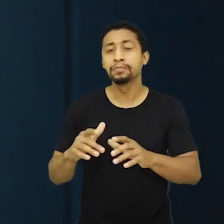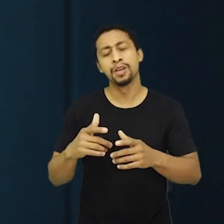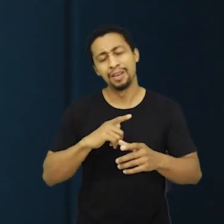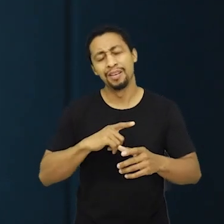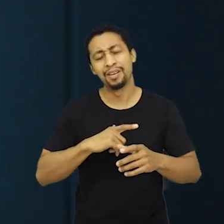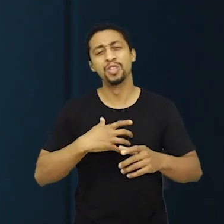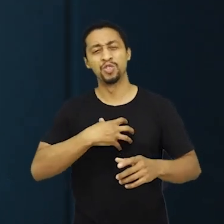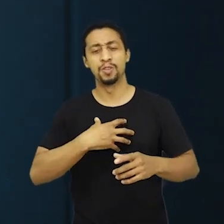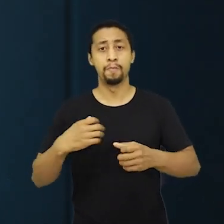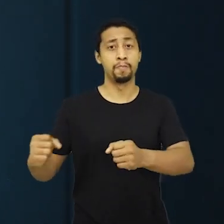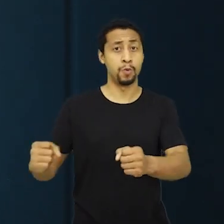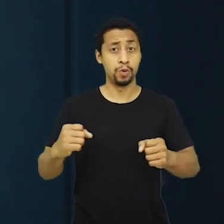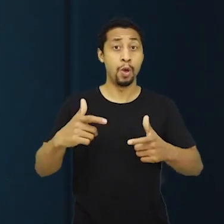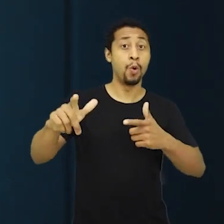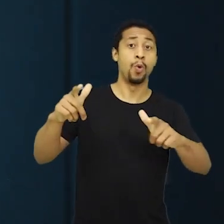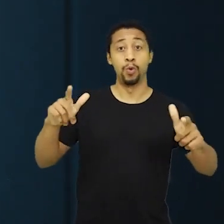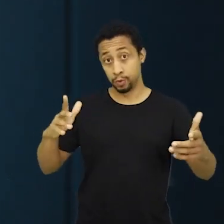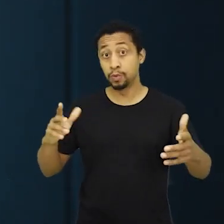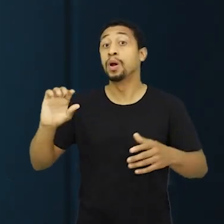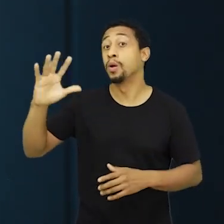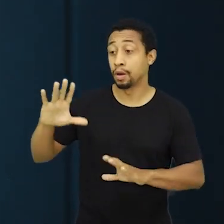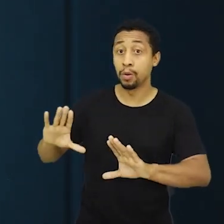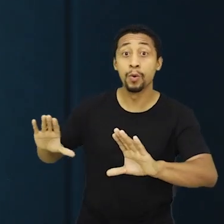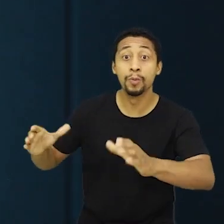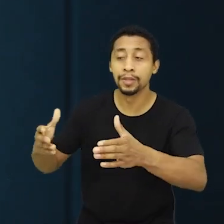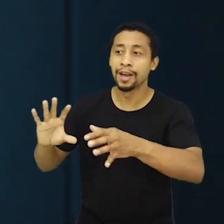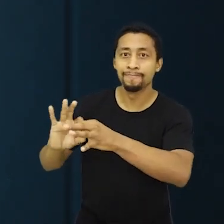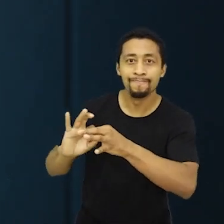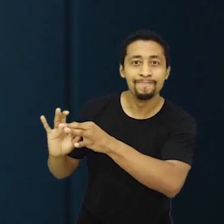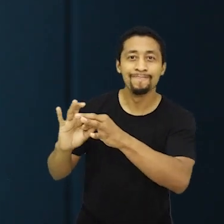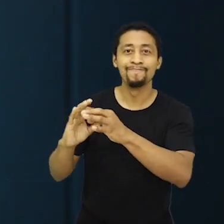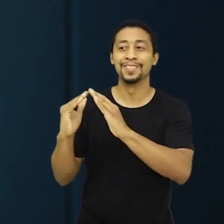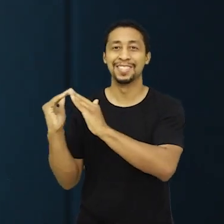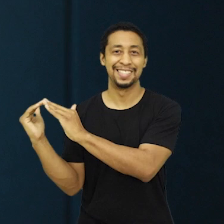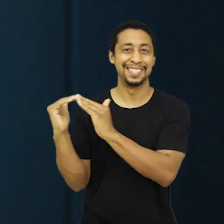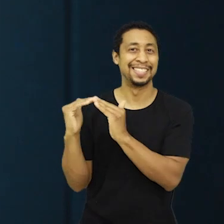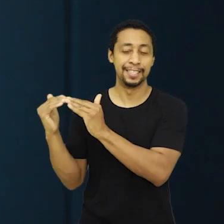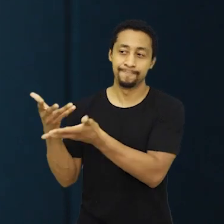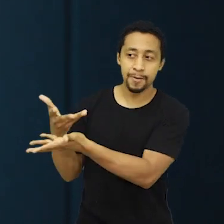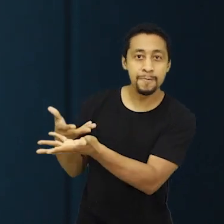esse poder dos laços comunitários, o poder da vizinhança, o poder de